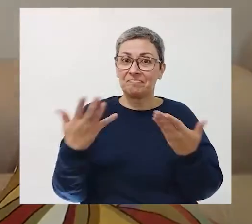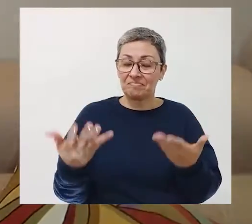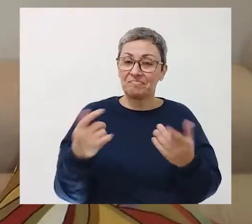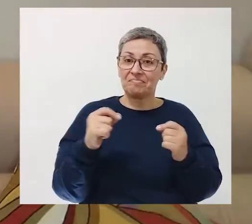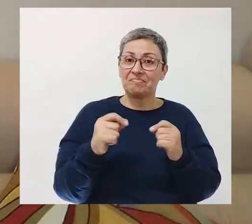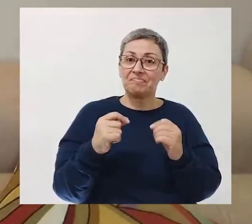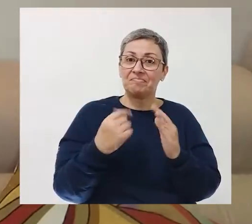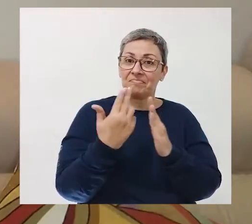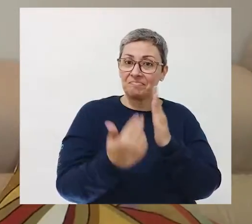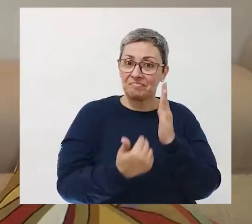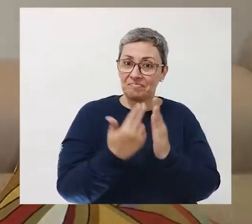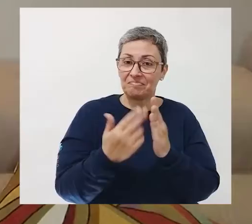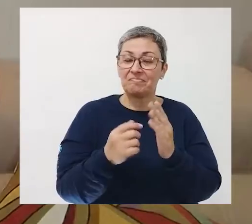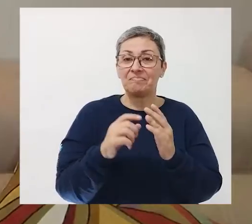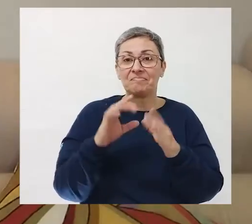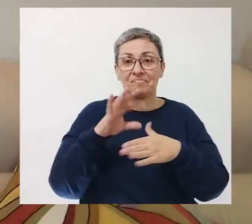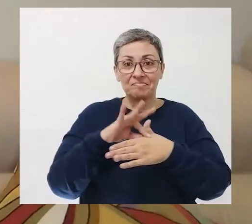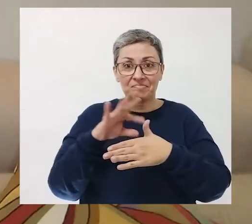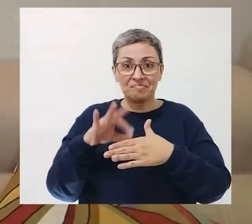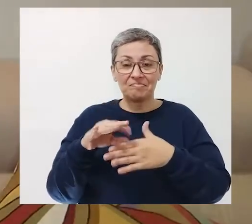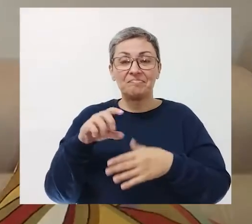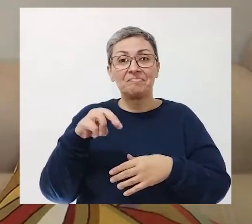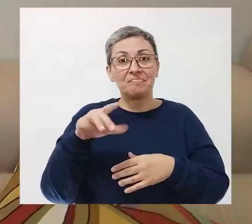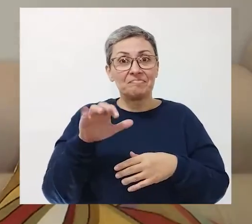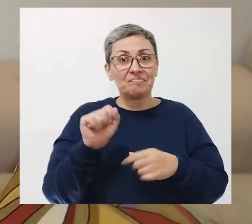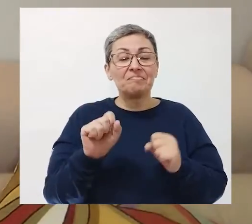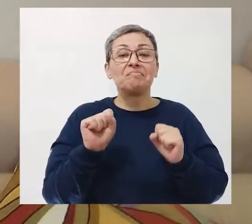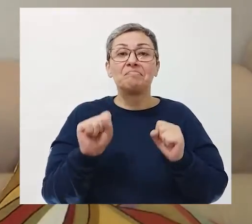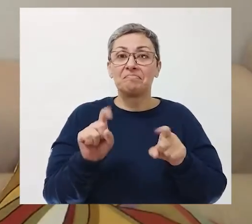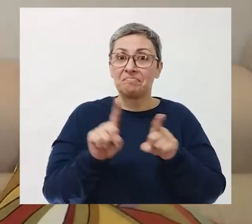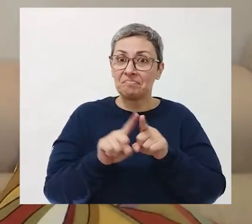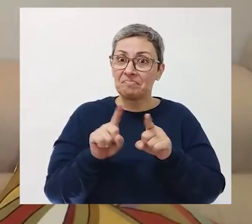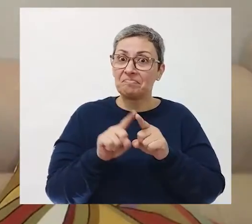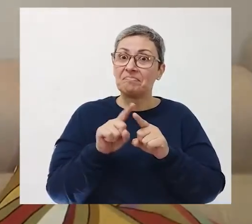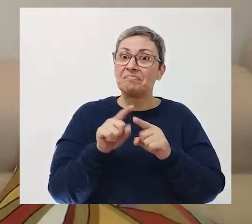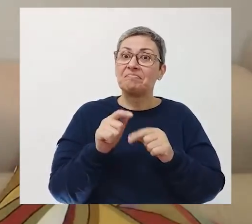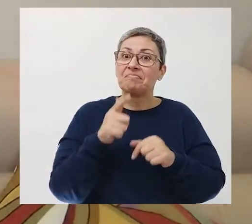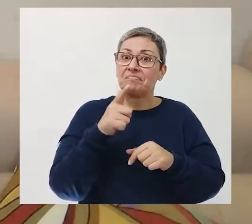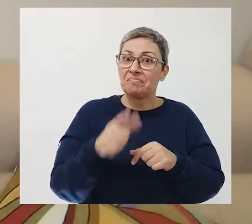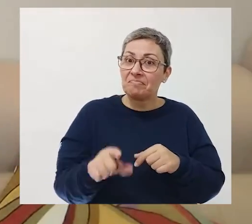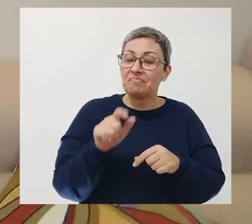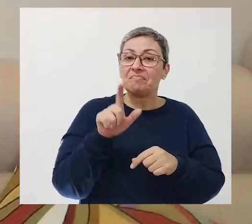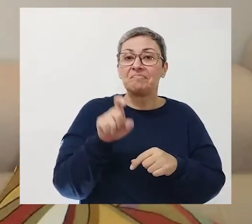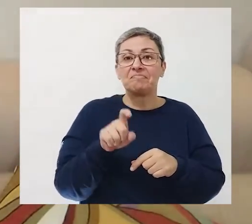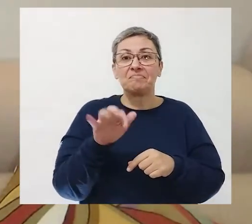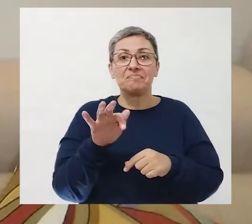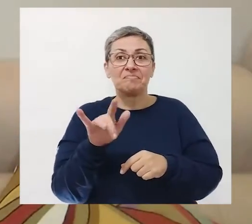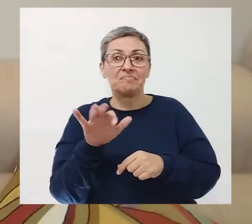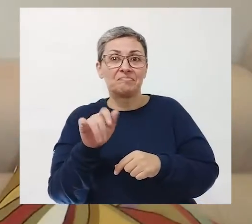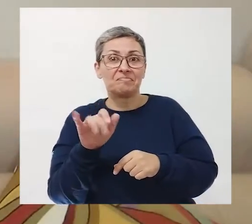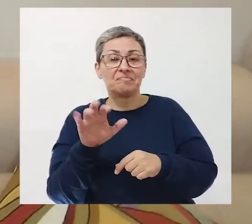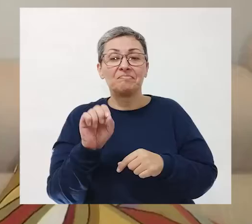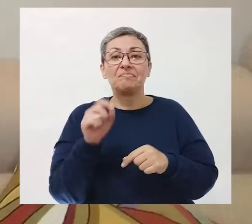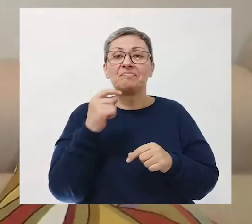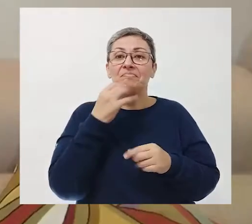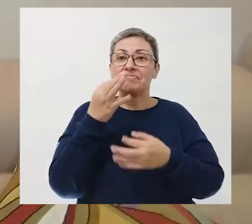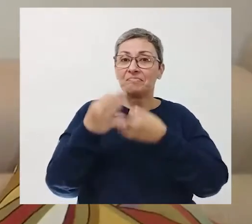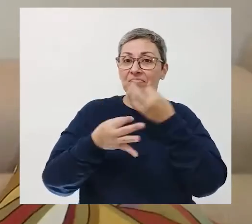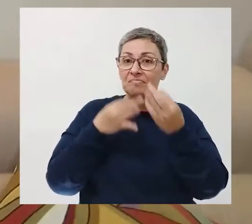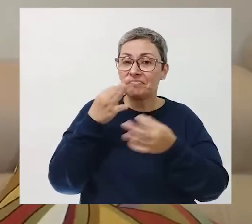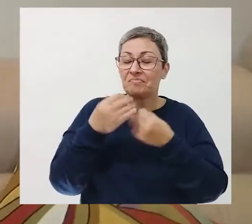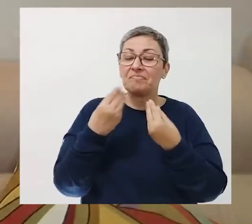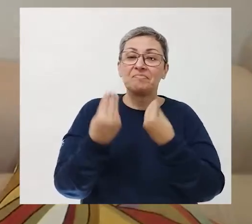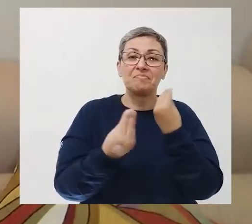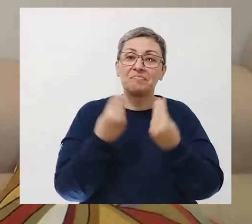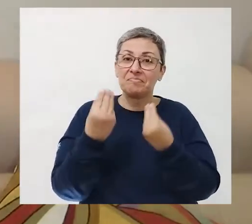ilustrarem o cordel da Maria do Carmo, vocês também poderão reproduzir uma xilogravura e depois comentar aí como é que